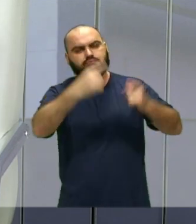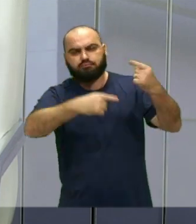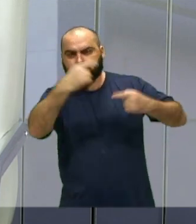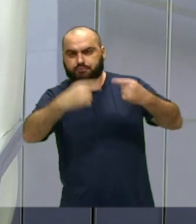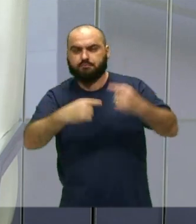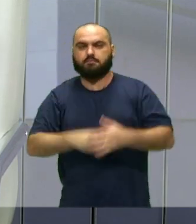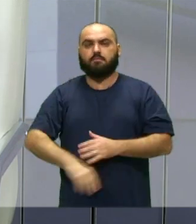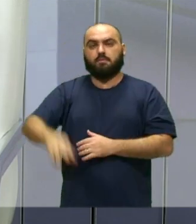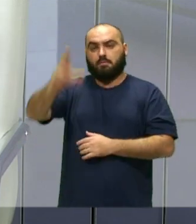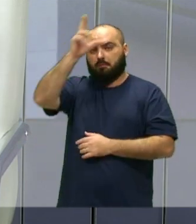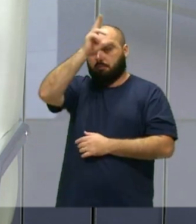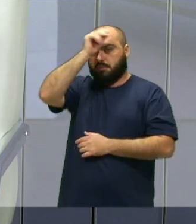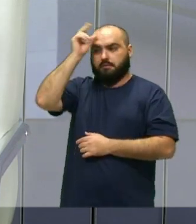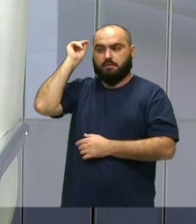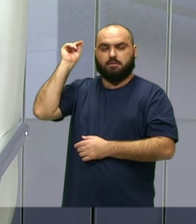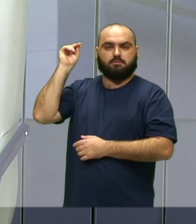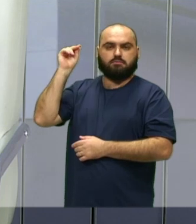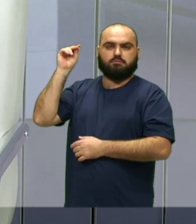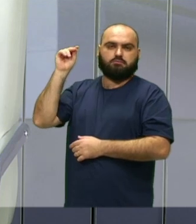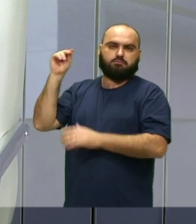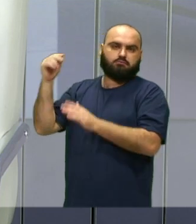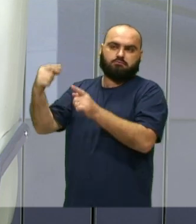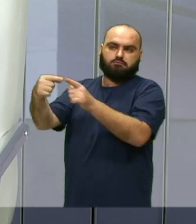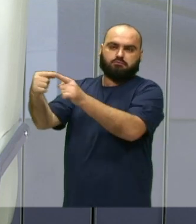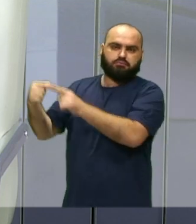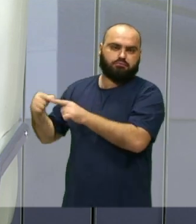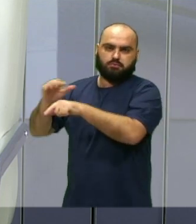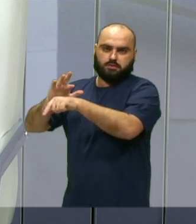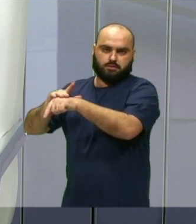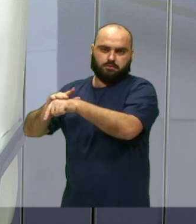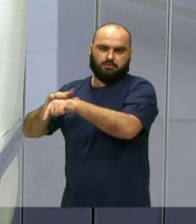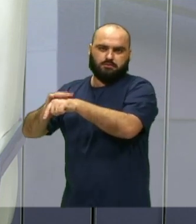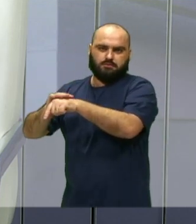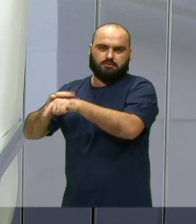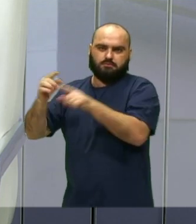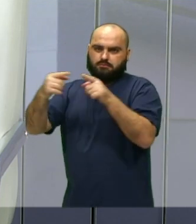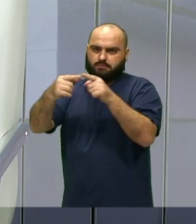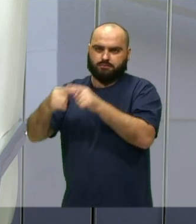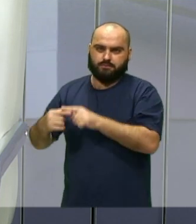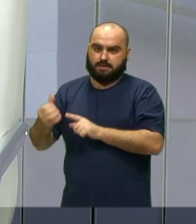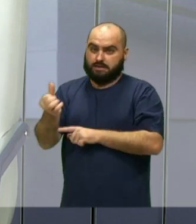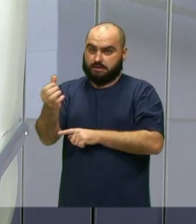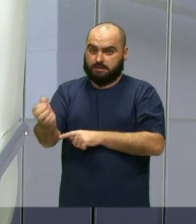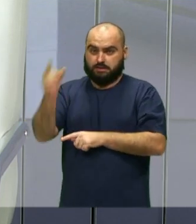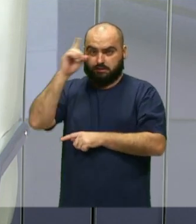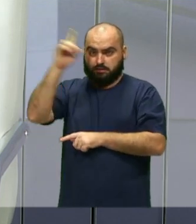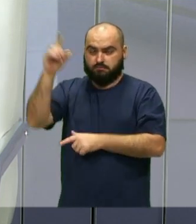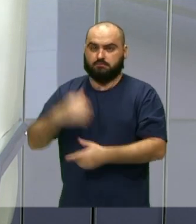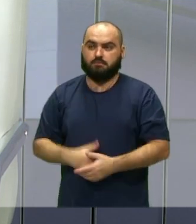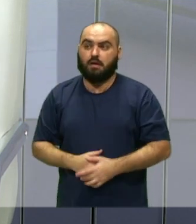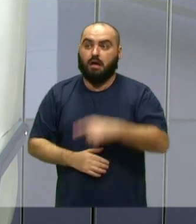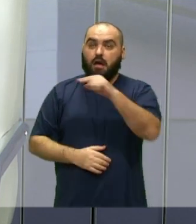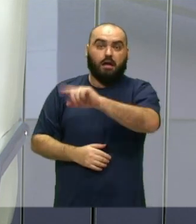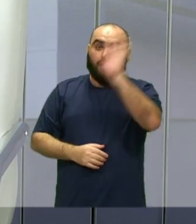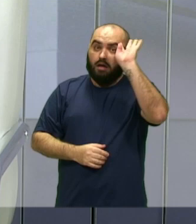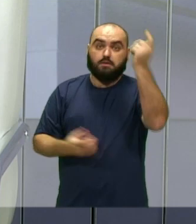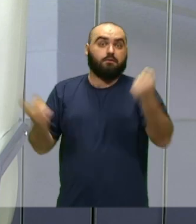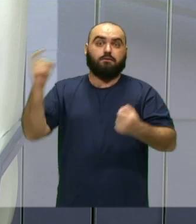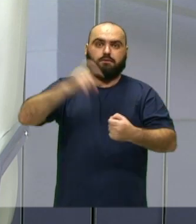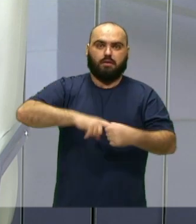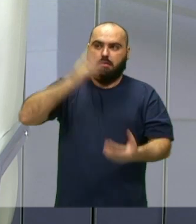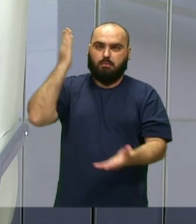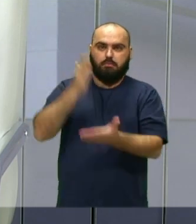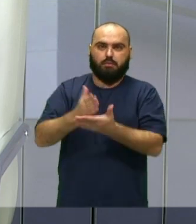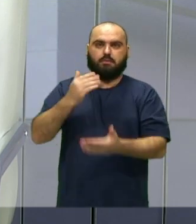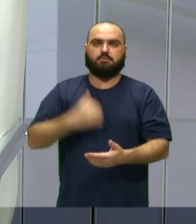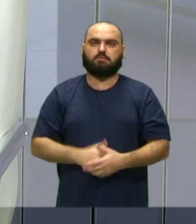O prefeito encontrava-se ausente por auxílio-doença, né? Estava afastado por 60 dias. Antes do afastamento, resolveu voltar e passar